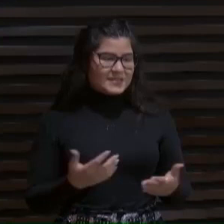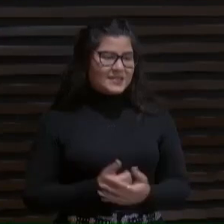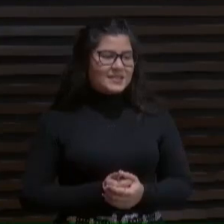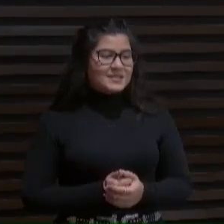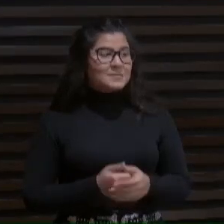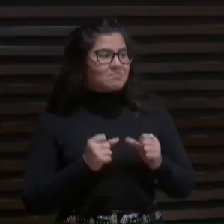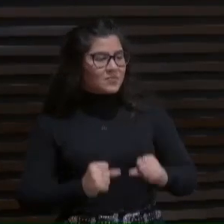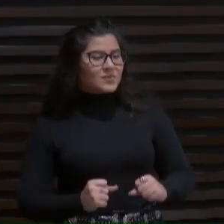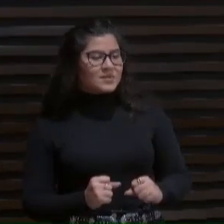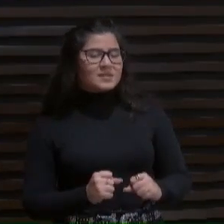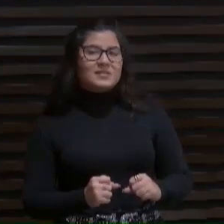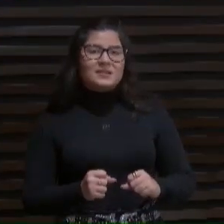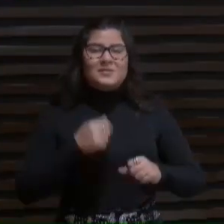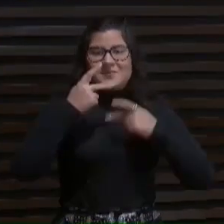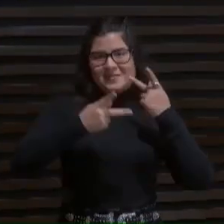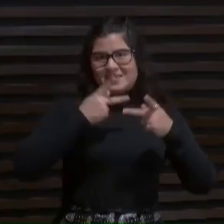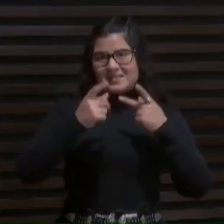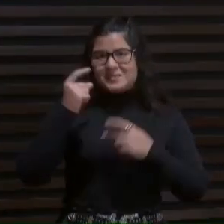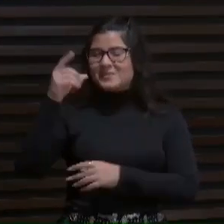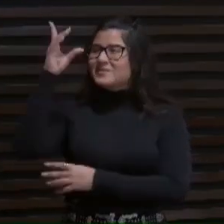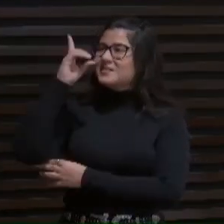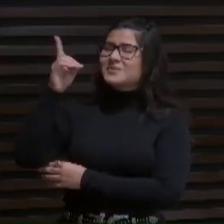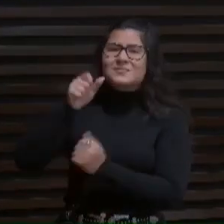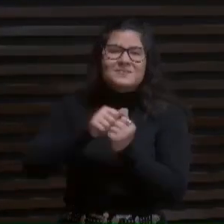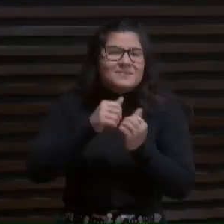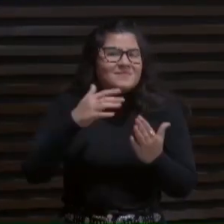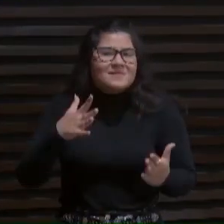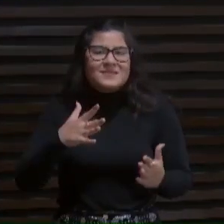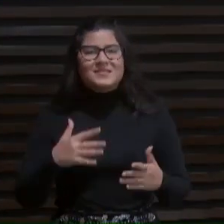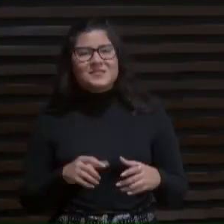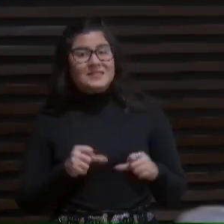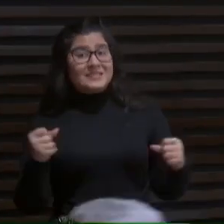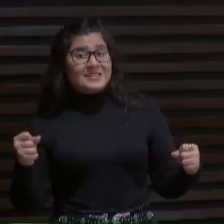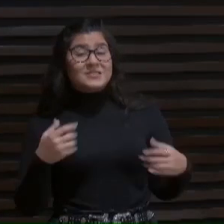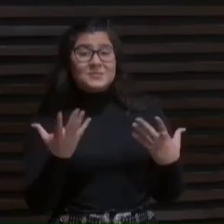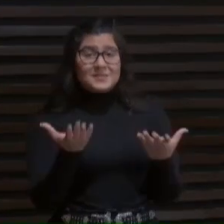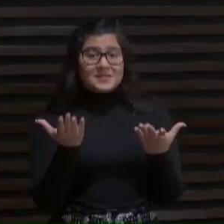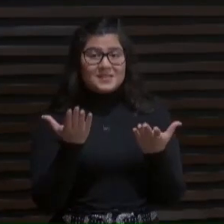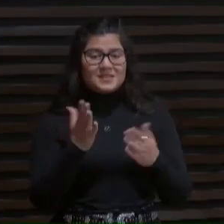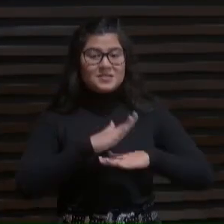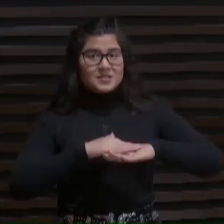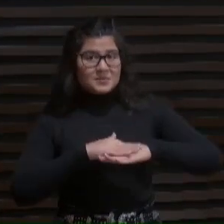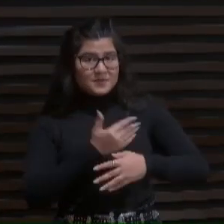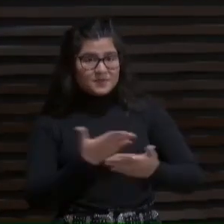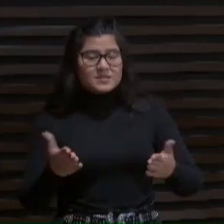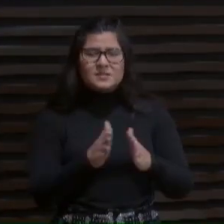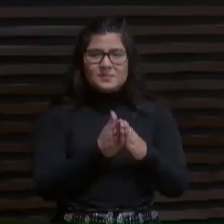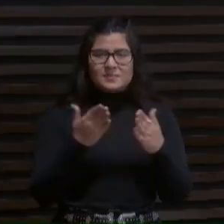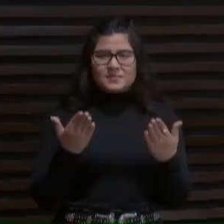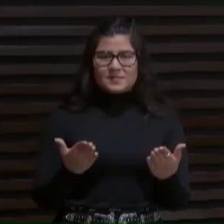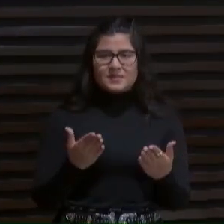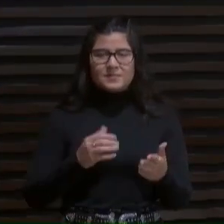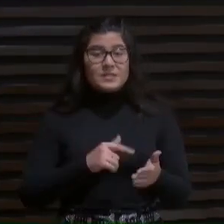poder compartilhar a palavra de Deus, para mim é um privilégio muito grande. Eu gostaria de convidar os irmãos a abrirem comigo suas Bíblias